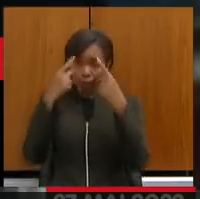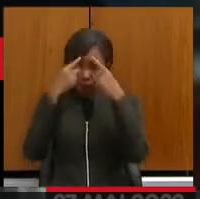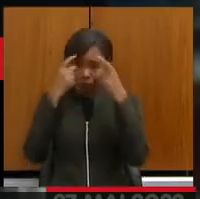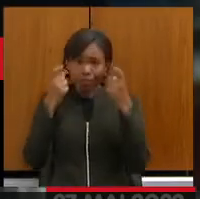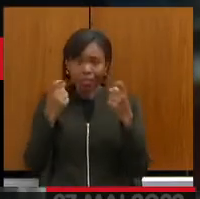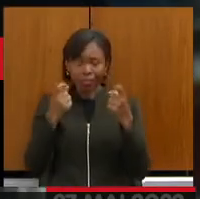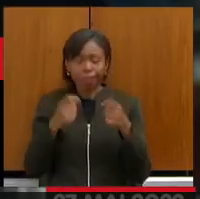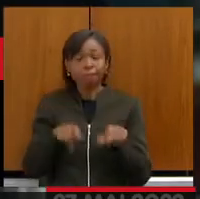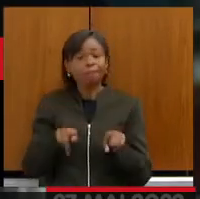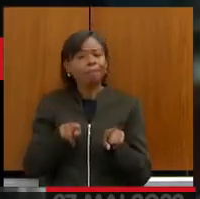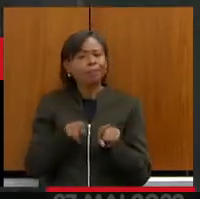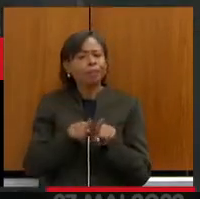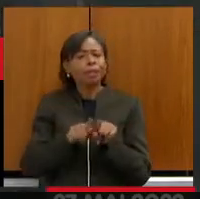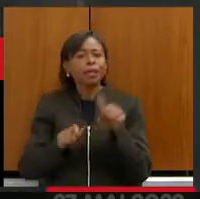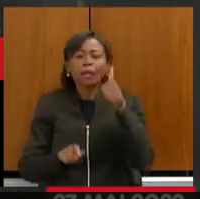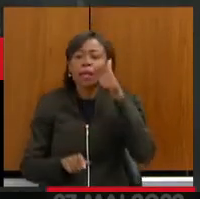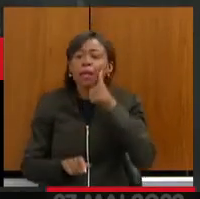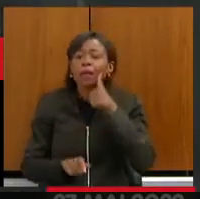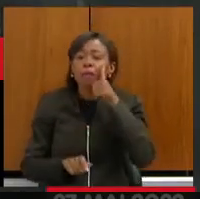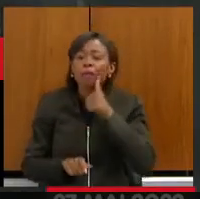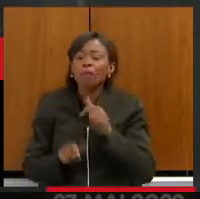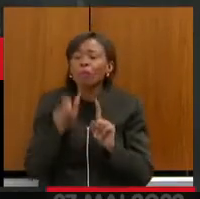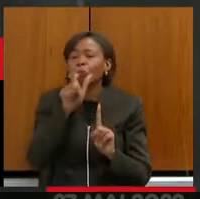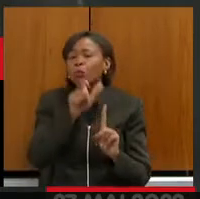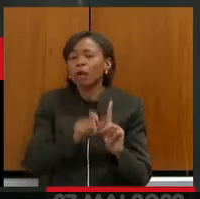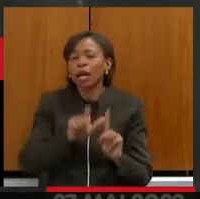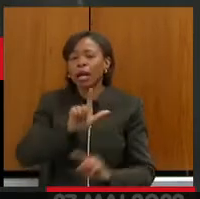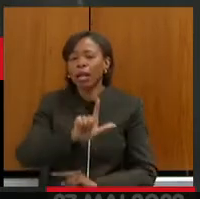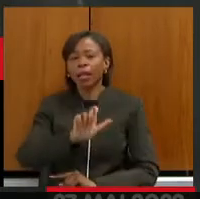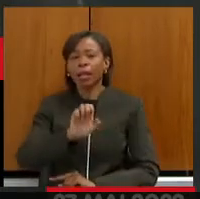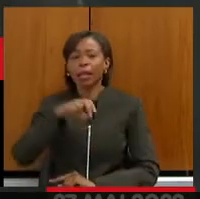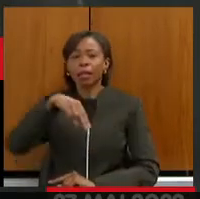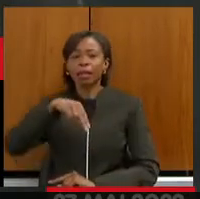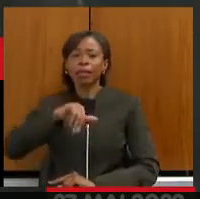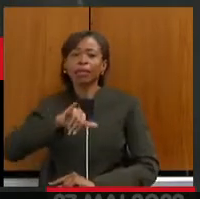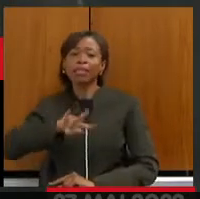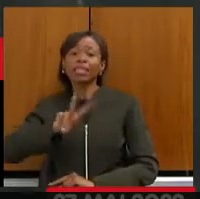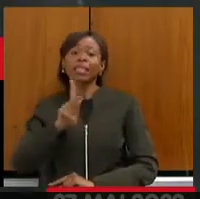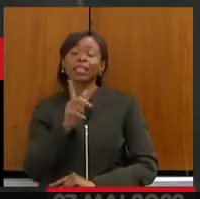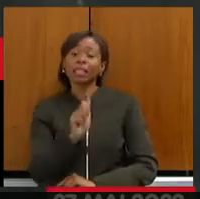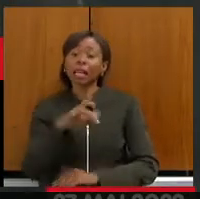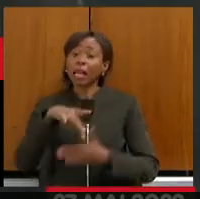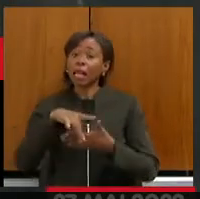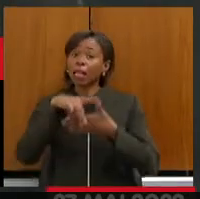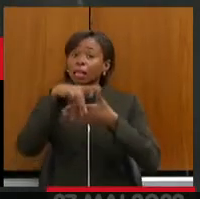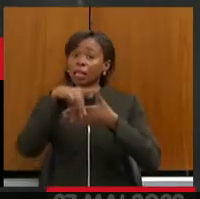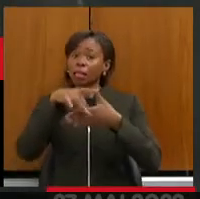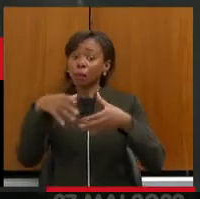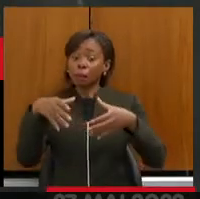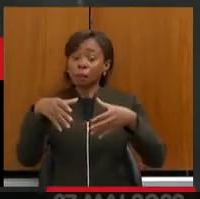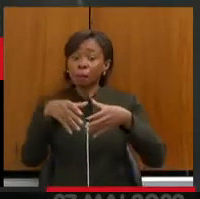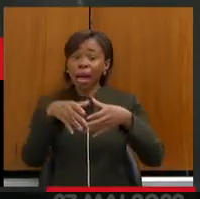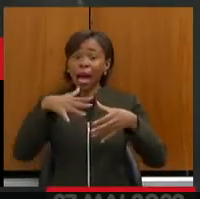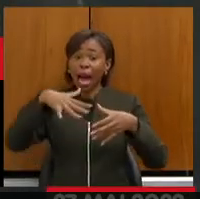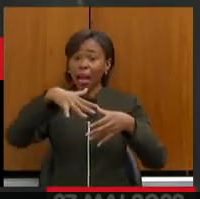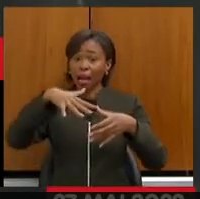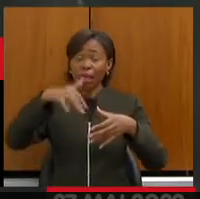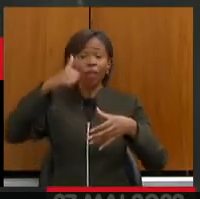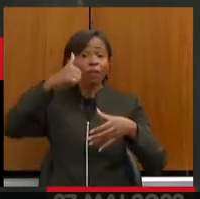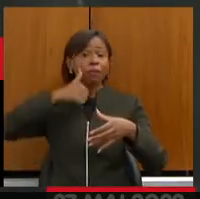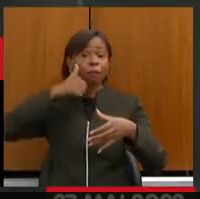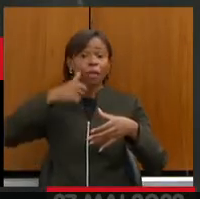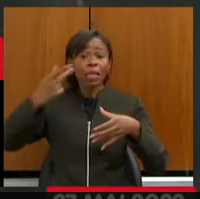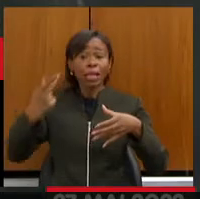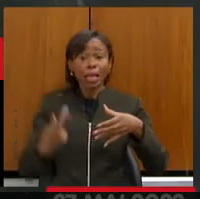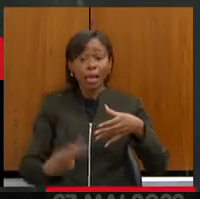o deputado aleninha que a nossa líder da bancada feminina e membro da comissão de direitos da mulher aqui da Assembleia